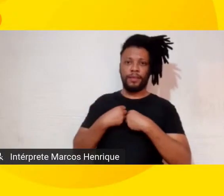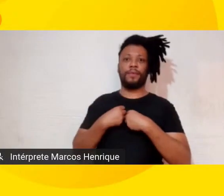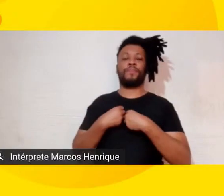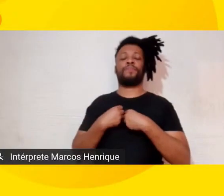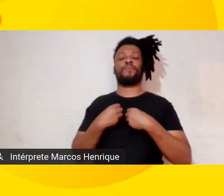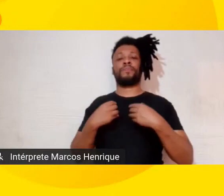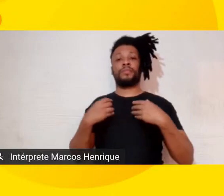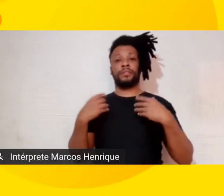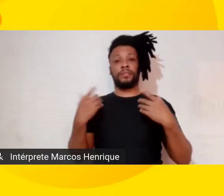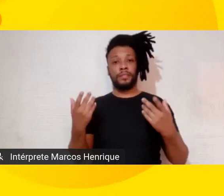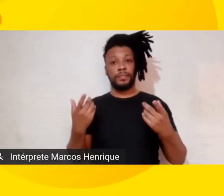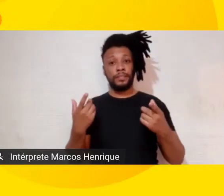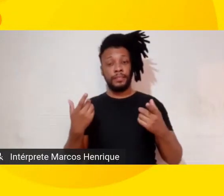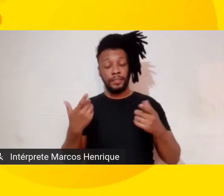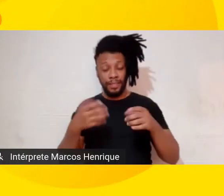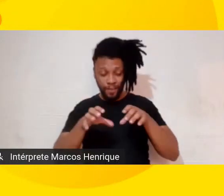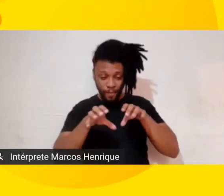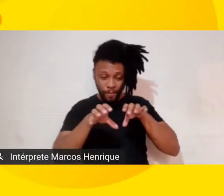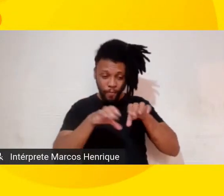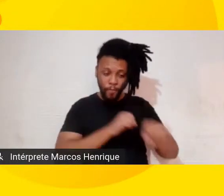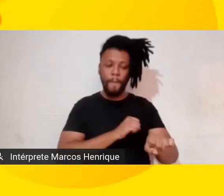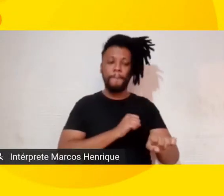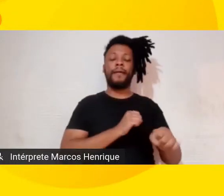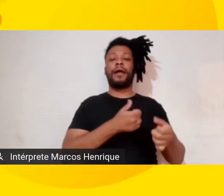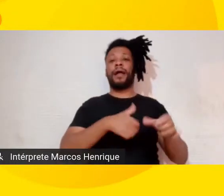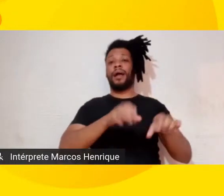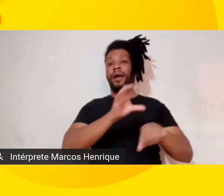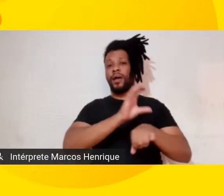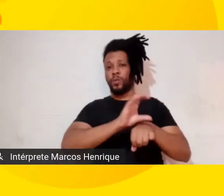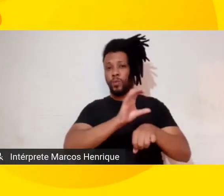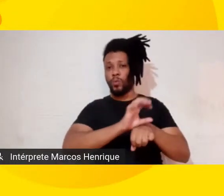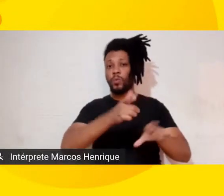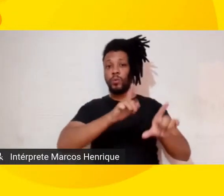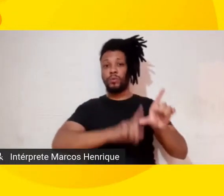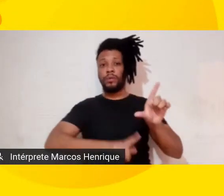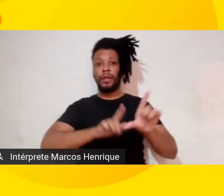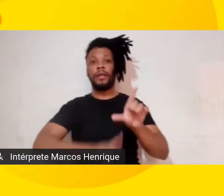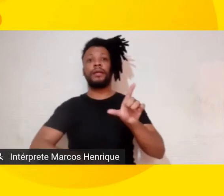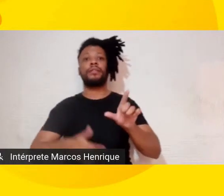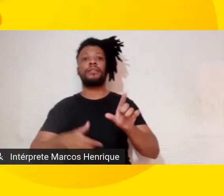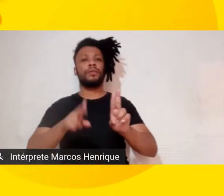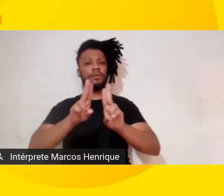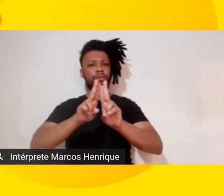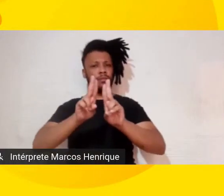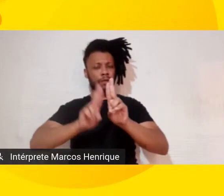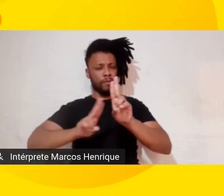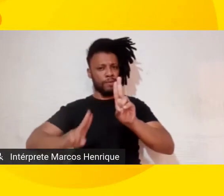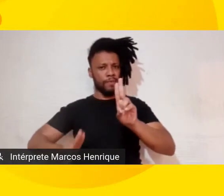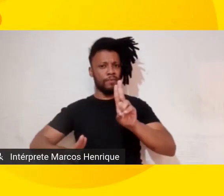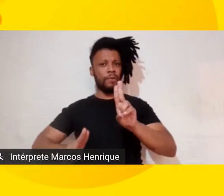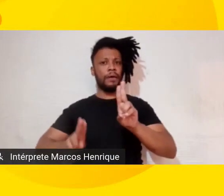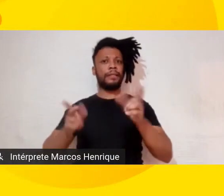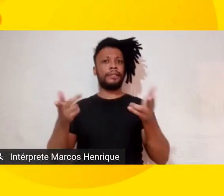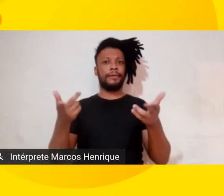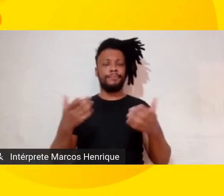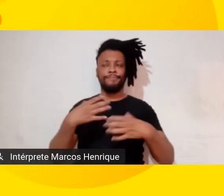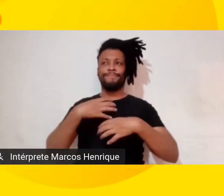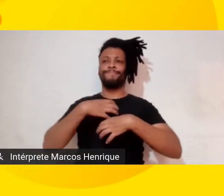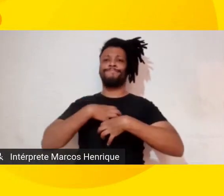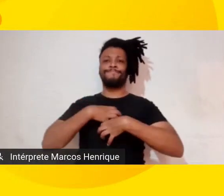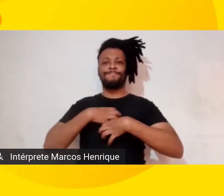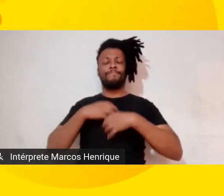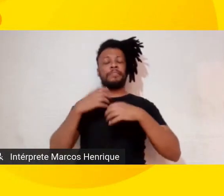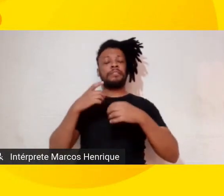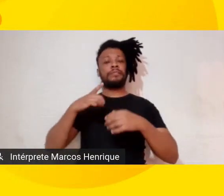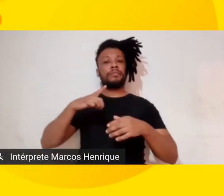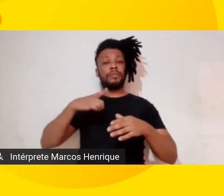E ser formada, né, ter um curso de letras pela UFRJ, sem sombra que isso tem um peso no